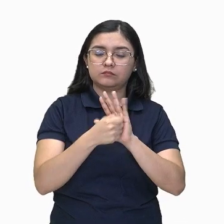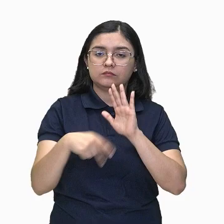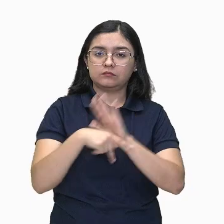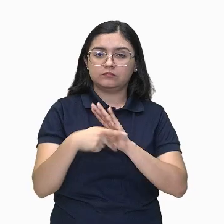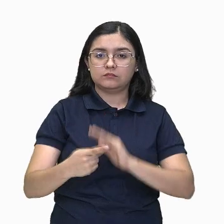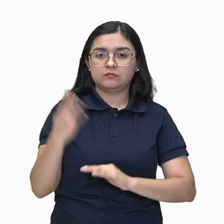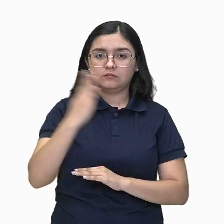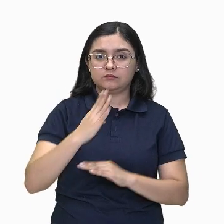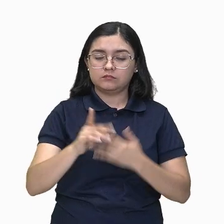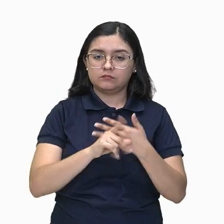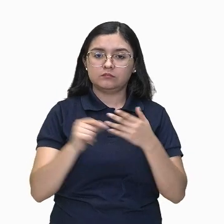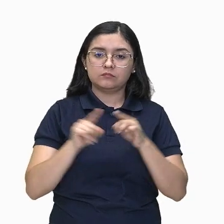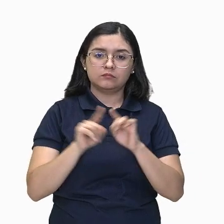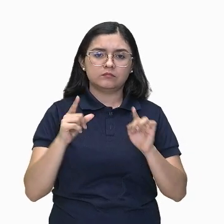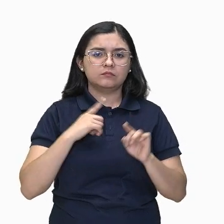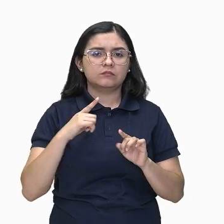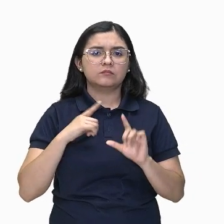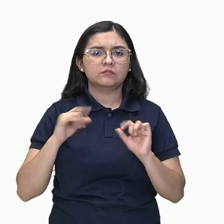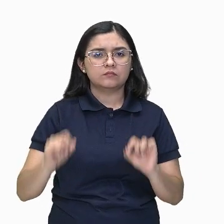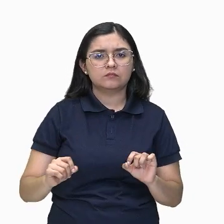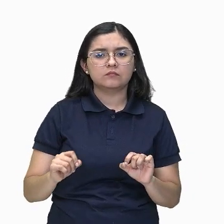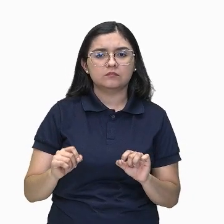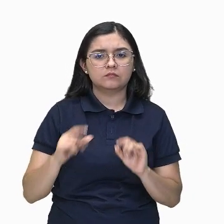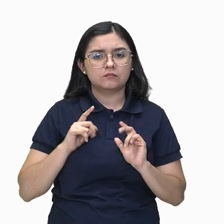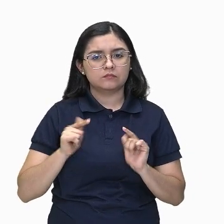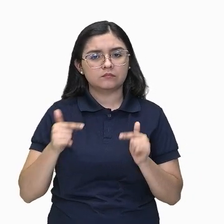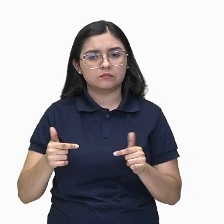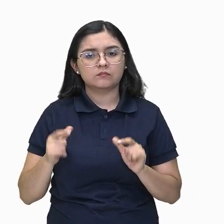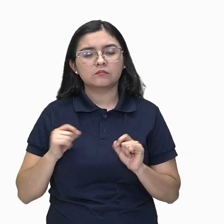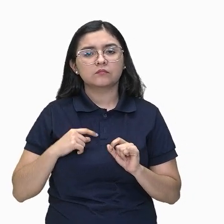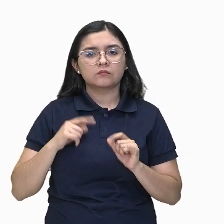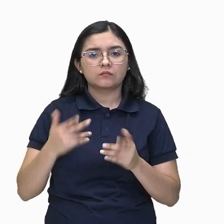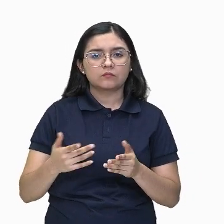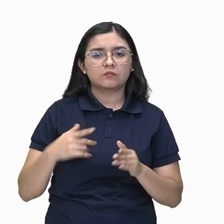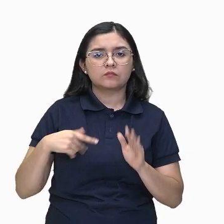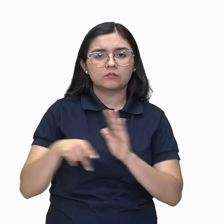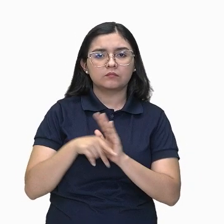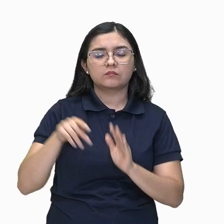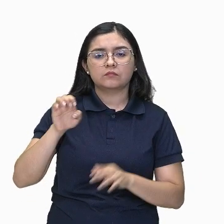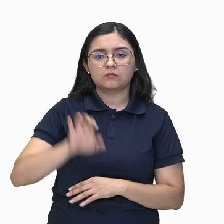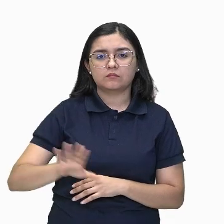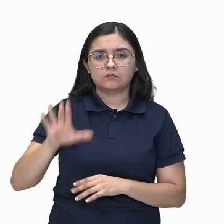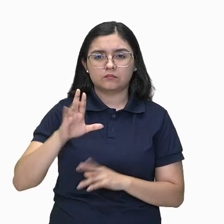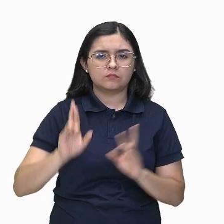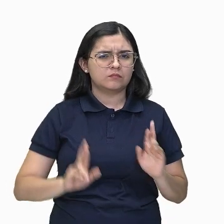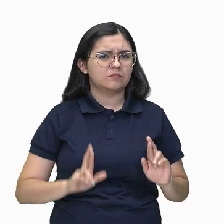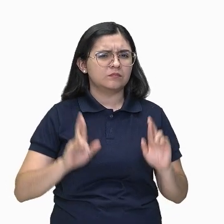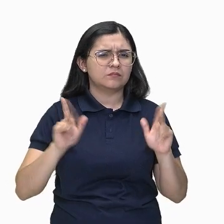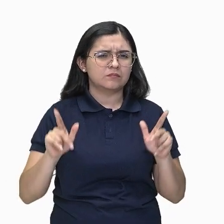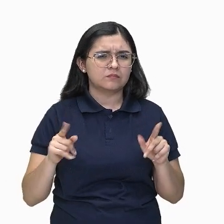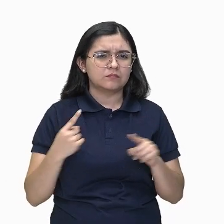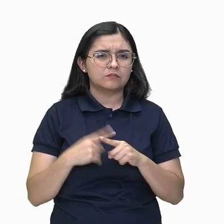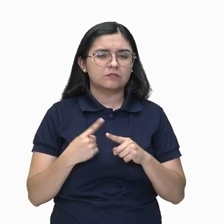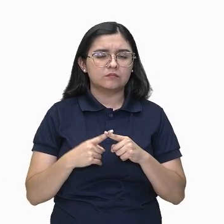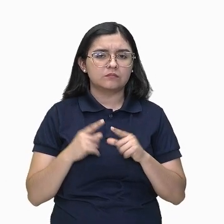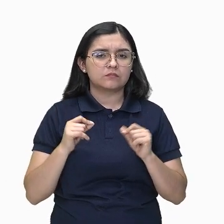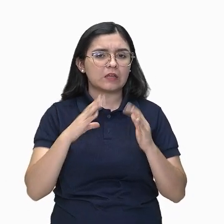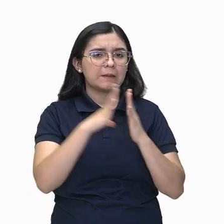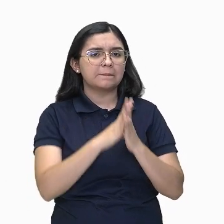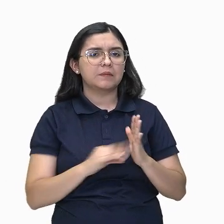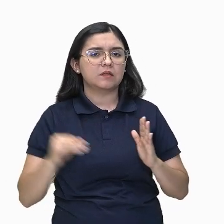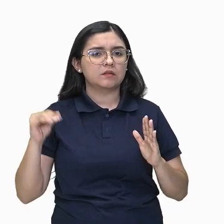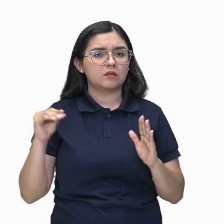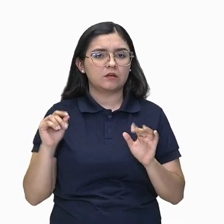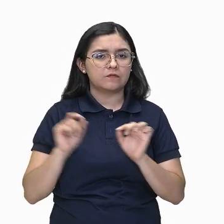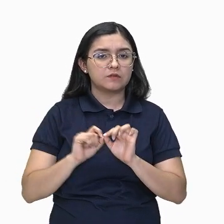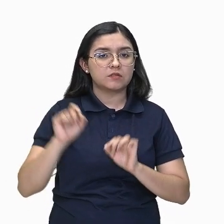desses autores, mas ao mesmo tempo ele se comporta como se ele fosse um cavaleiro medieval. É esquisito porque é imitado do que era feito na Europa.